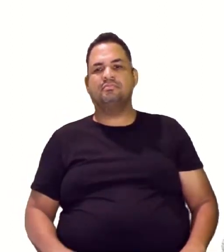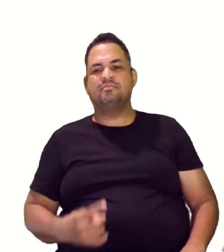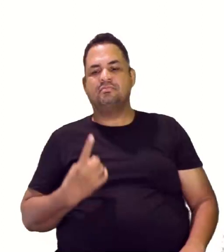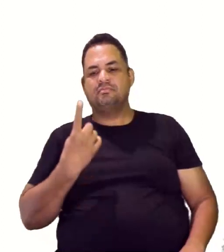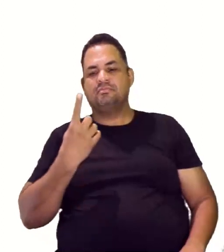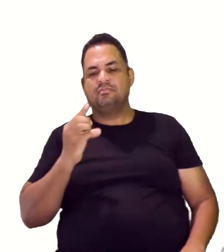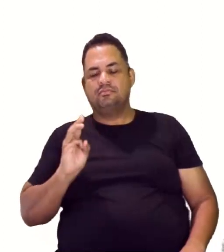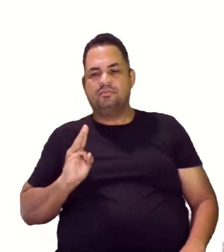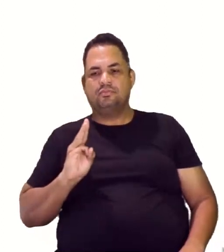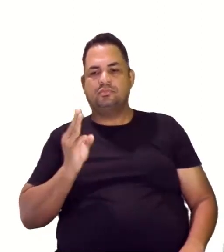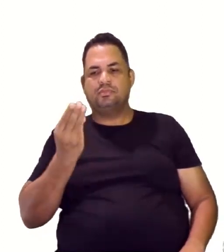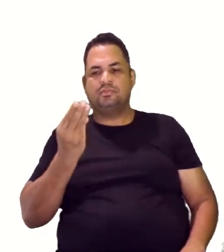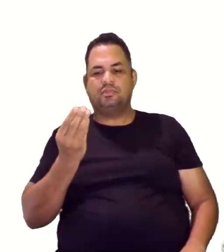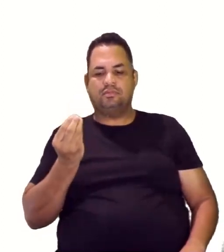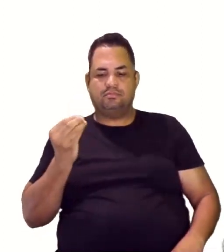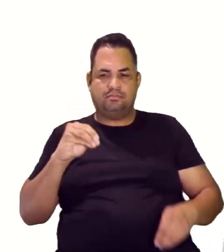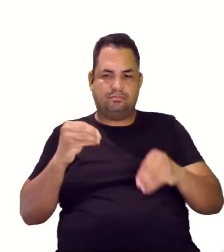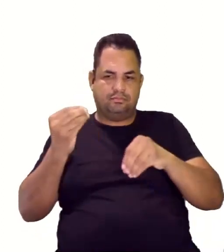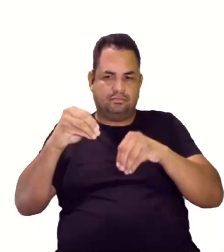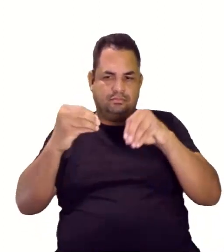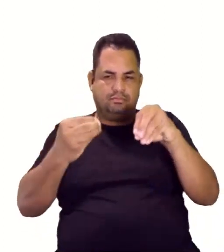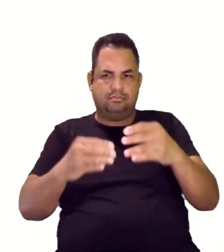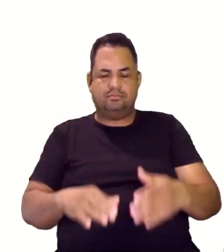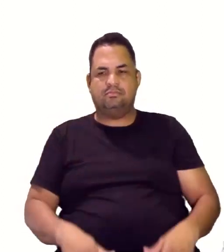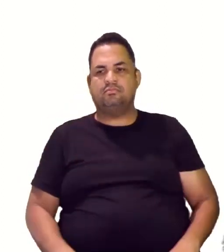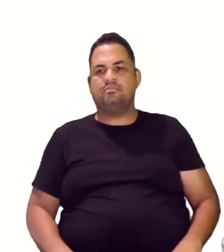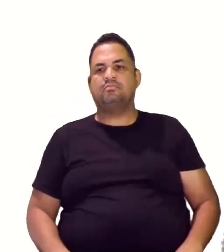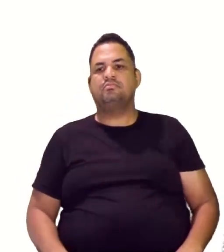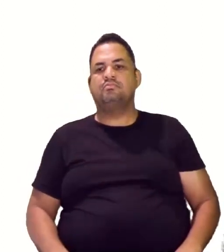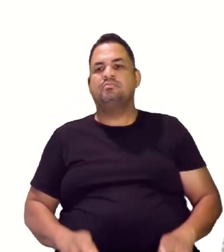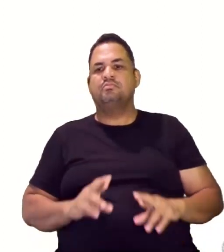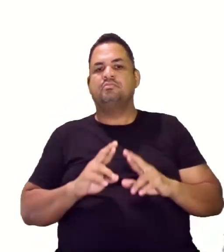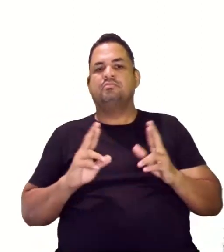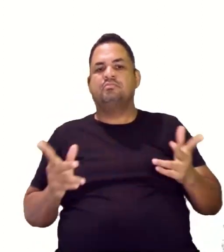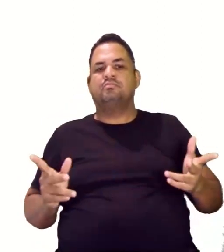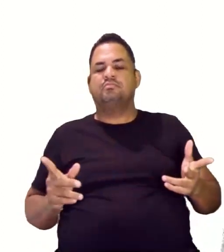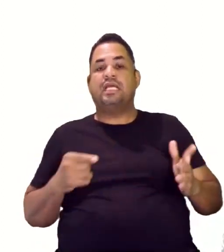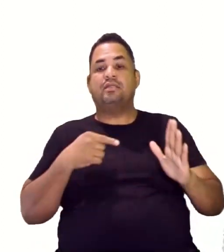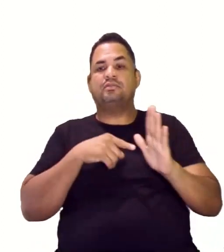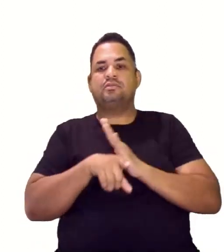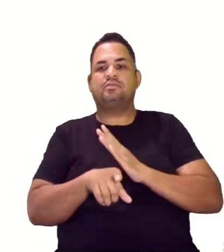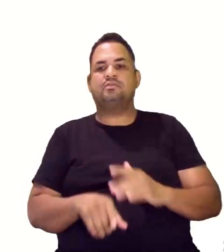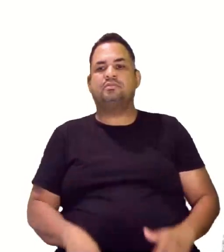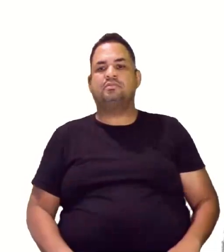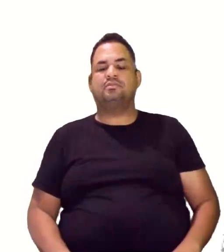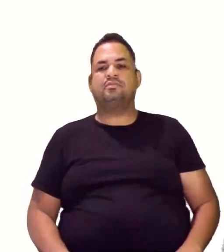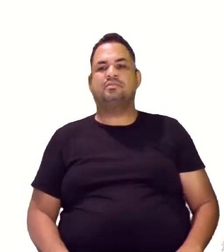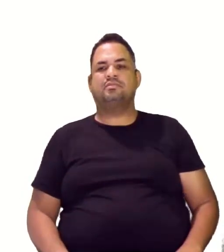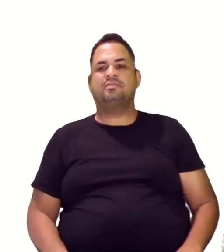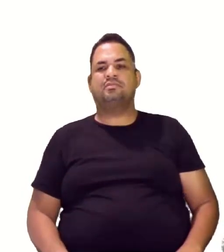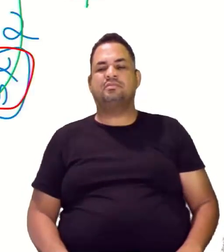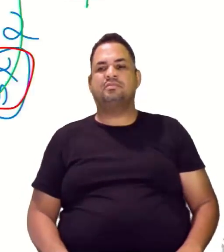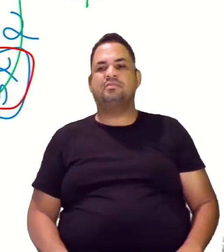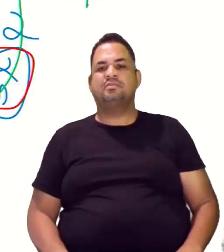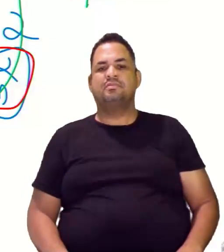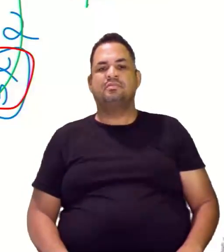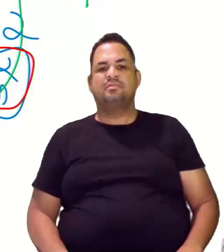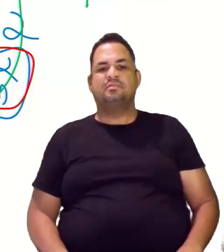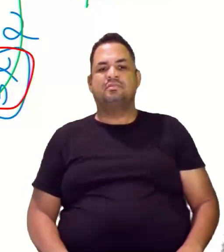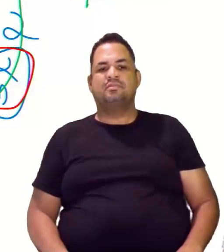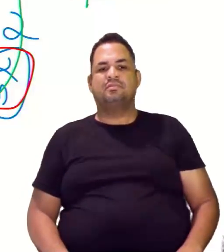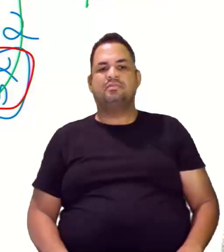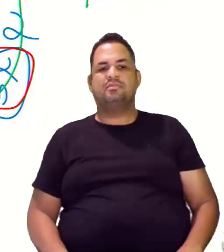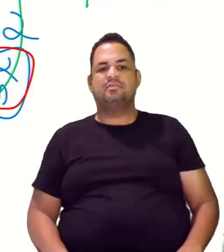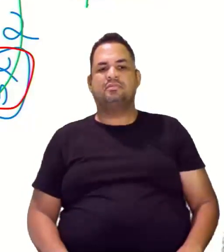1 milhão de mudas. A pergunta é a diferença, né? Então... Aí o detalhe da pergunta, professora,